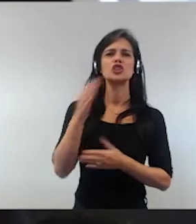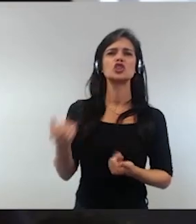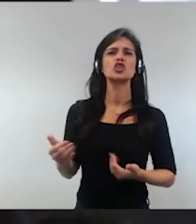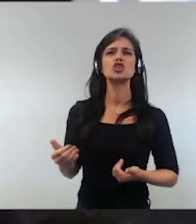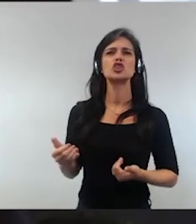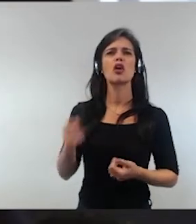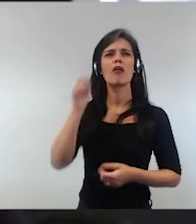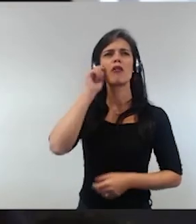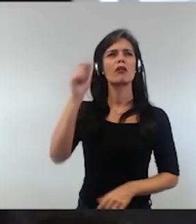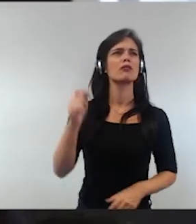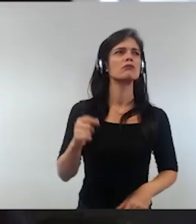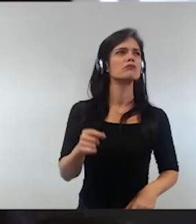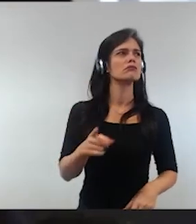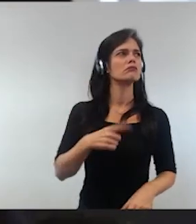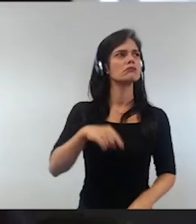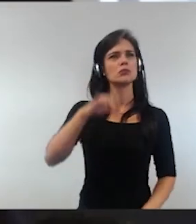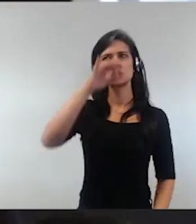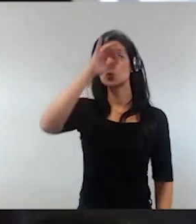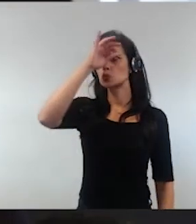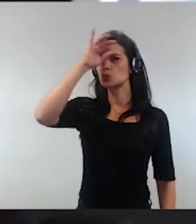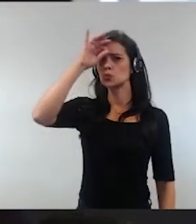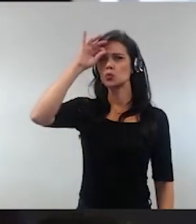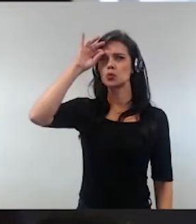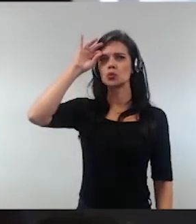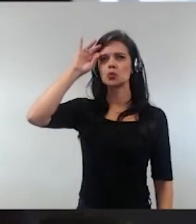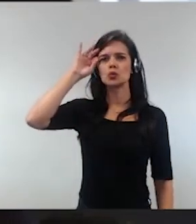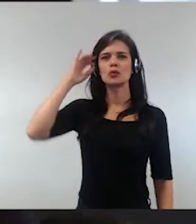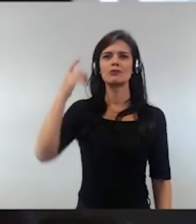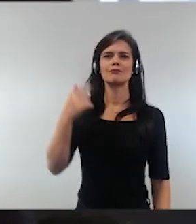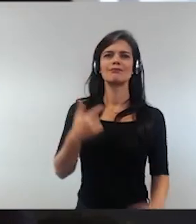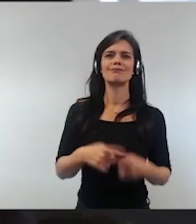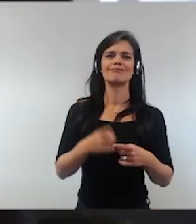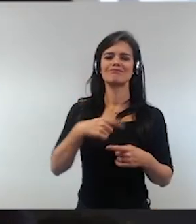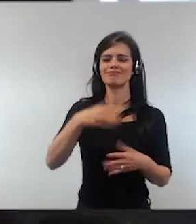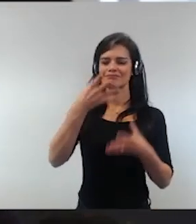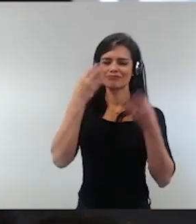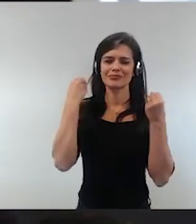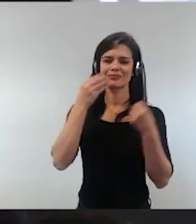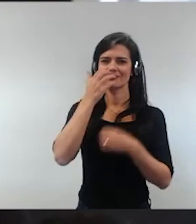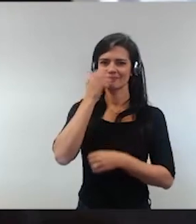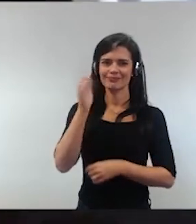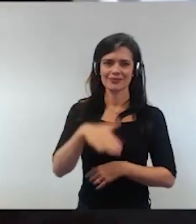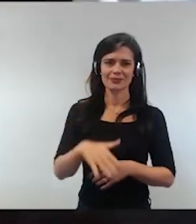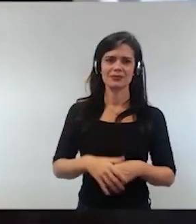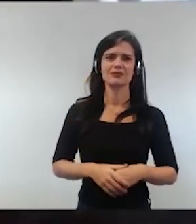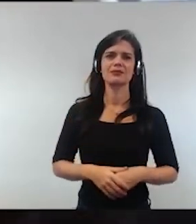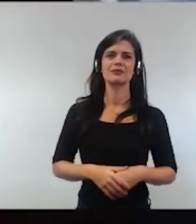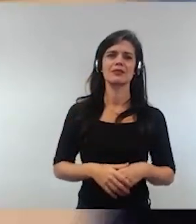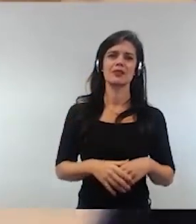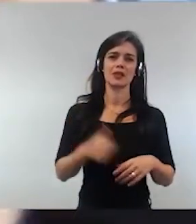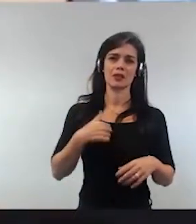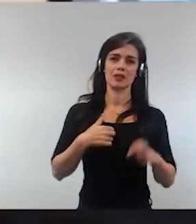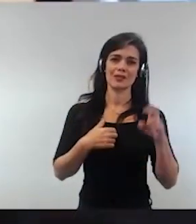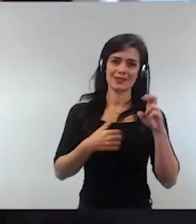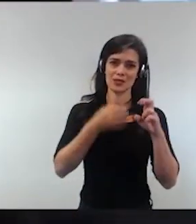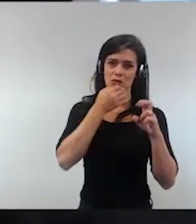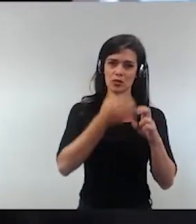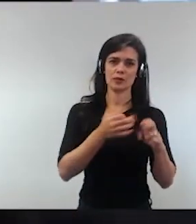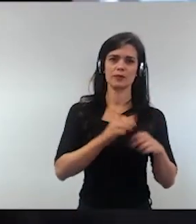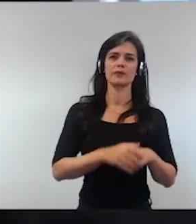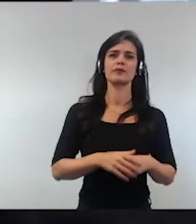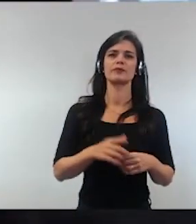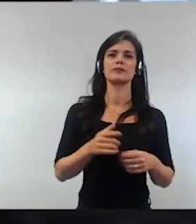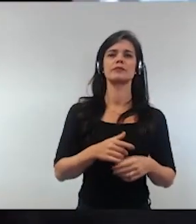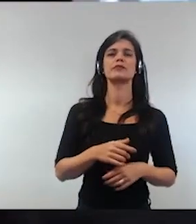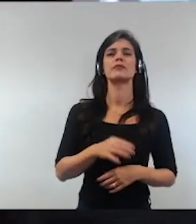jovens autores, a gente não sabe nem dizer, porque a gente não dá muita atenção a isso. Então, aqui eu vou deixar 5 dicas. A primeira é um livro que